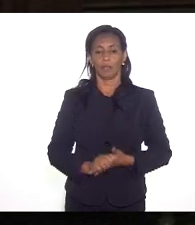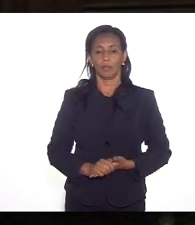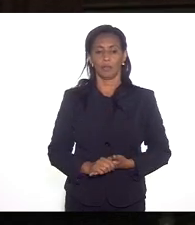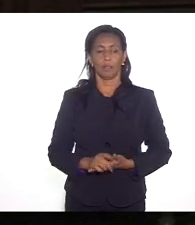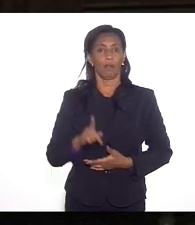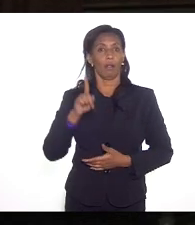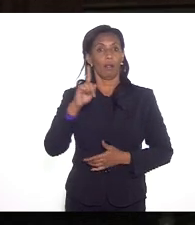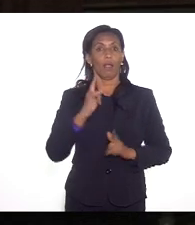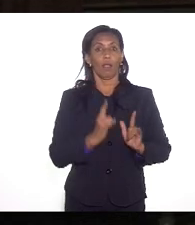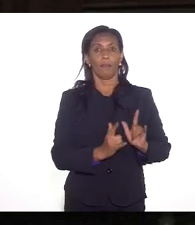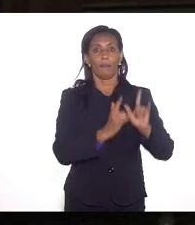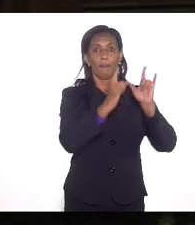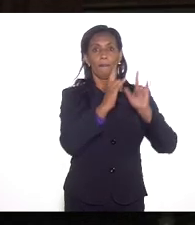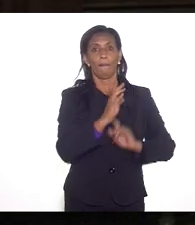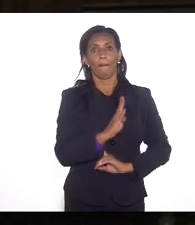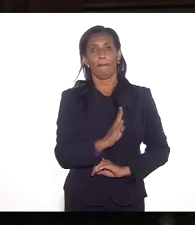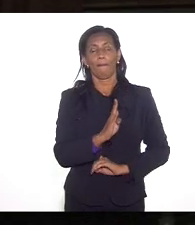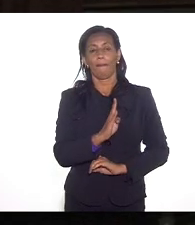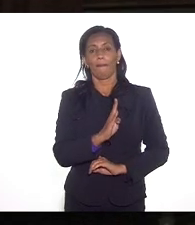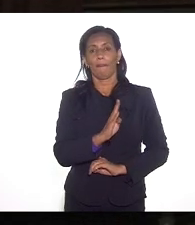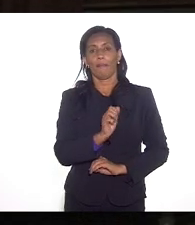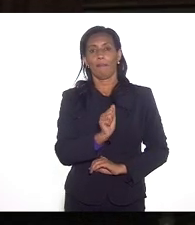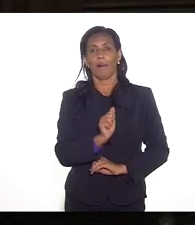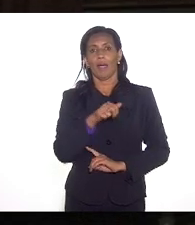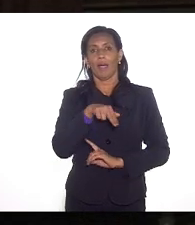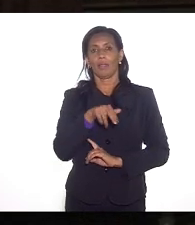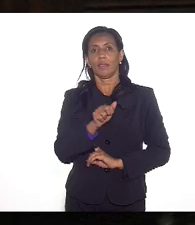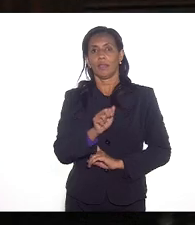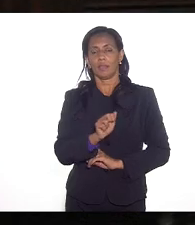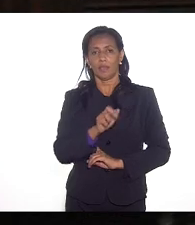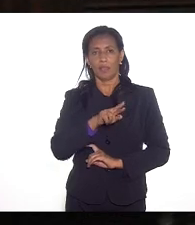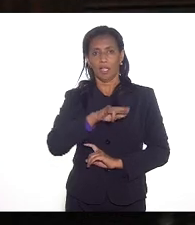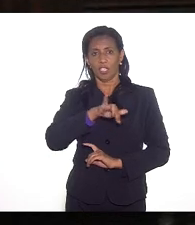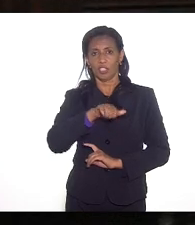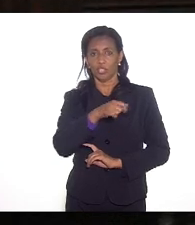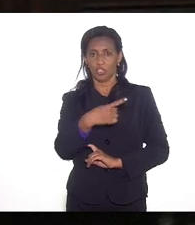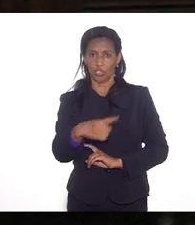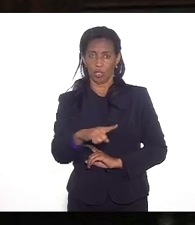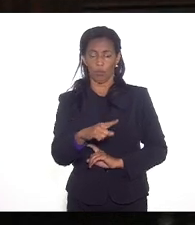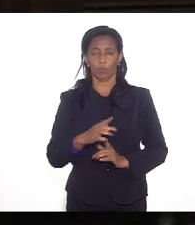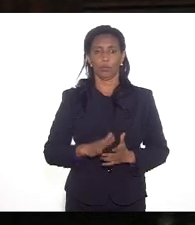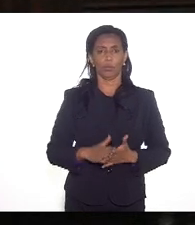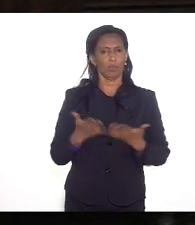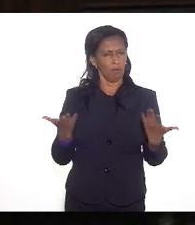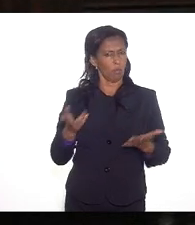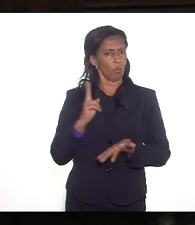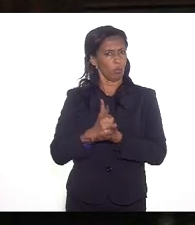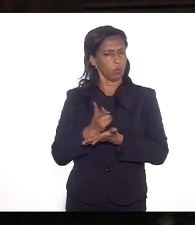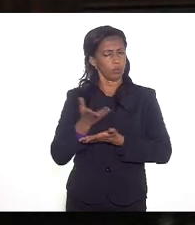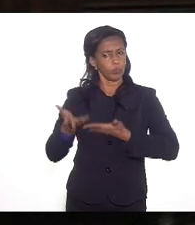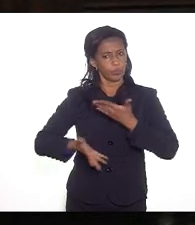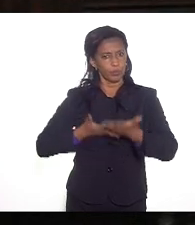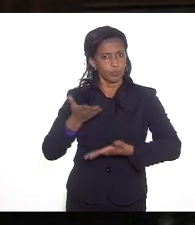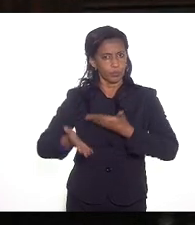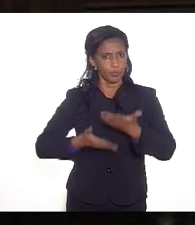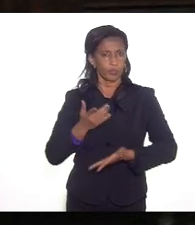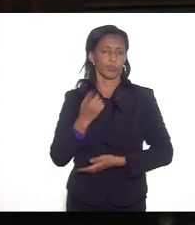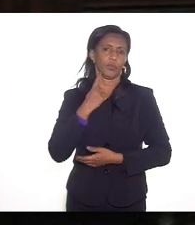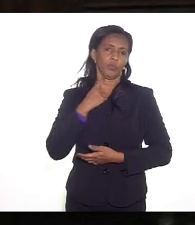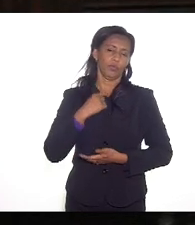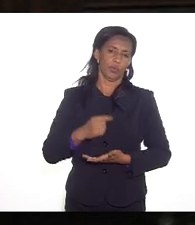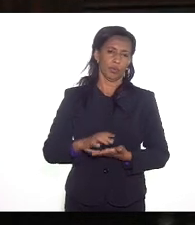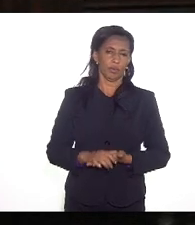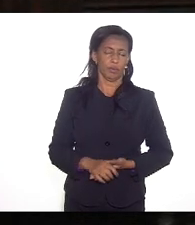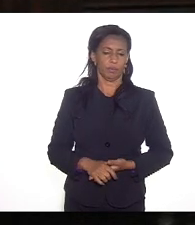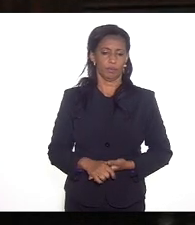lá do Bandejão que agora é a Legião e vamos lá com a mesma dedicação com a mesma vontade